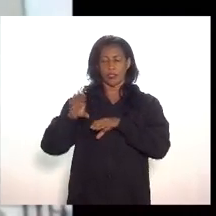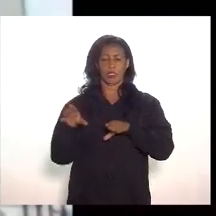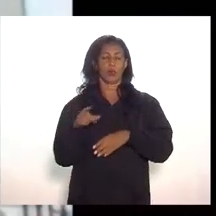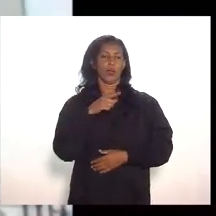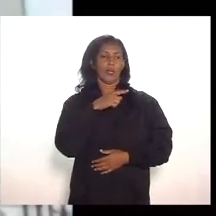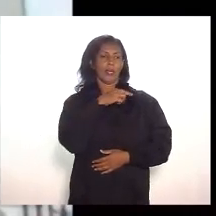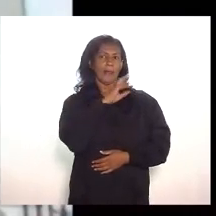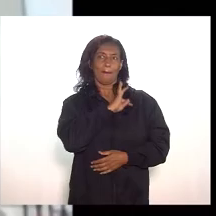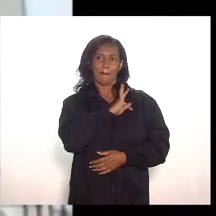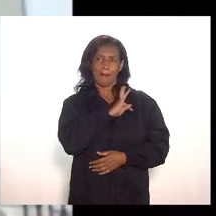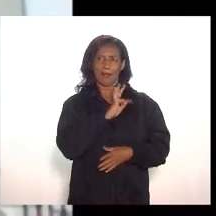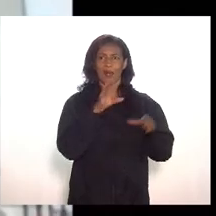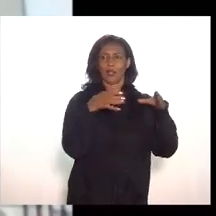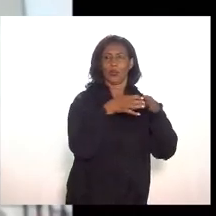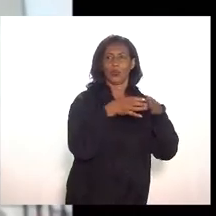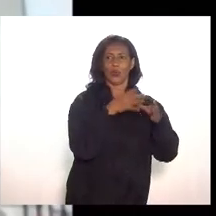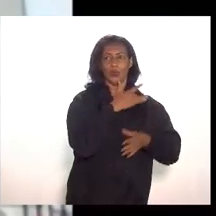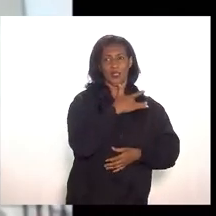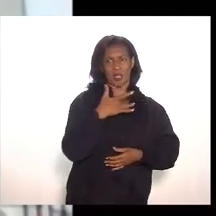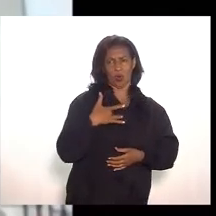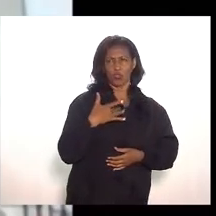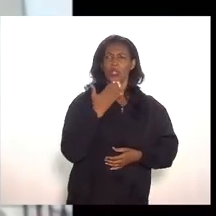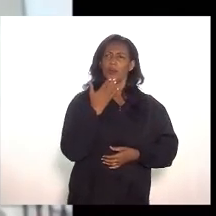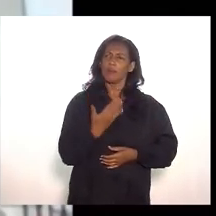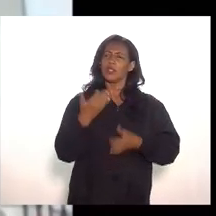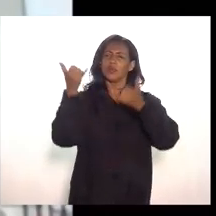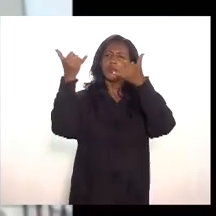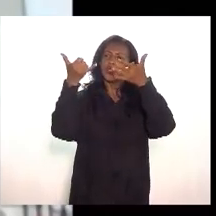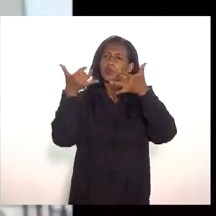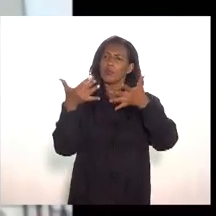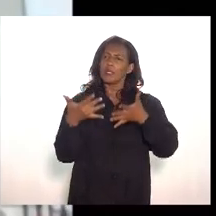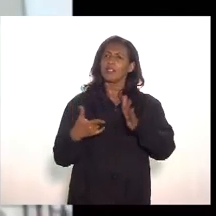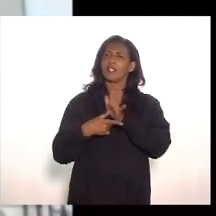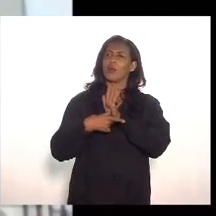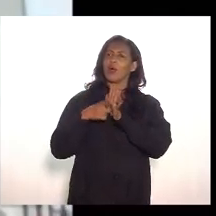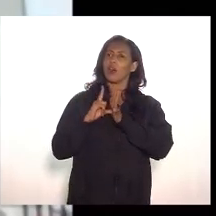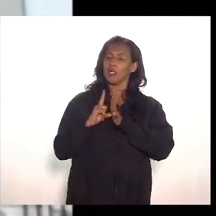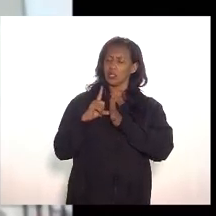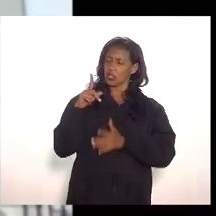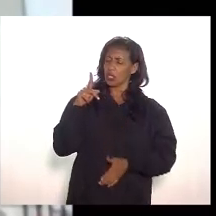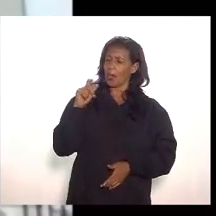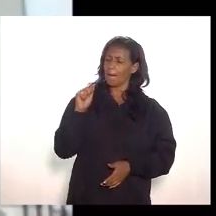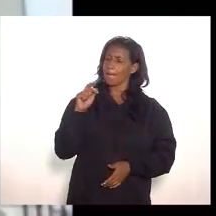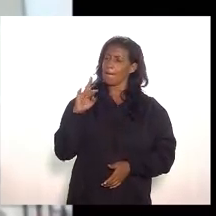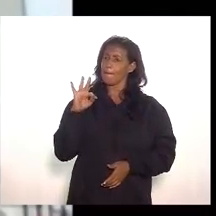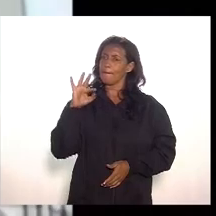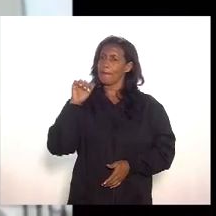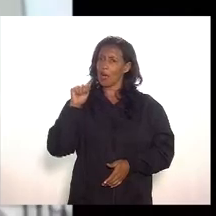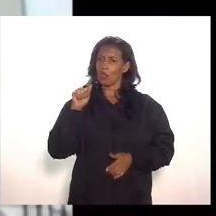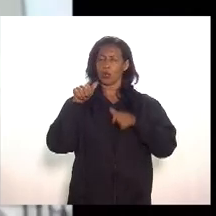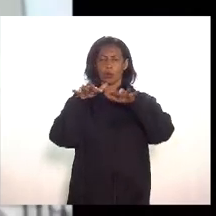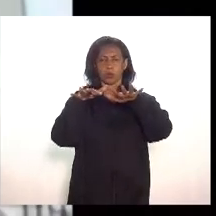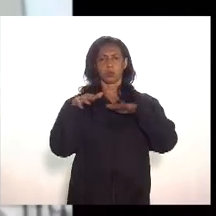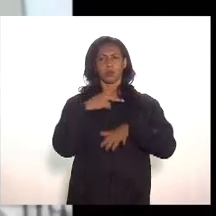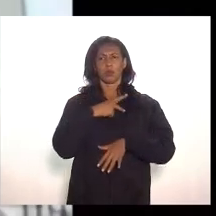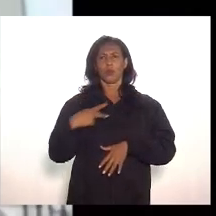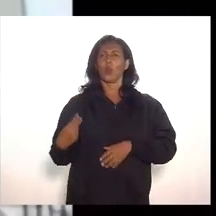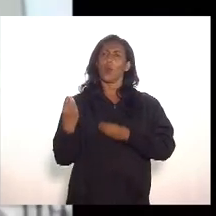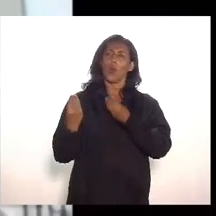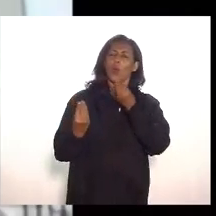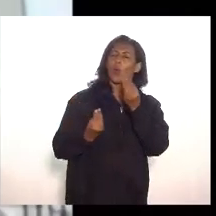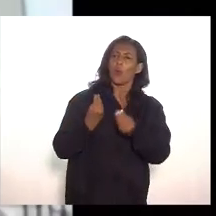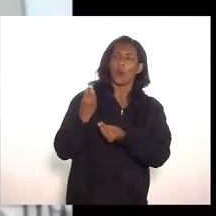Saúde, pedindo explicações anteriormente à vinda desse projeto à pauta, quando realizamos uma audiência pública, de qual era a